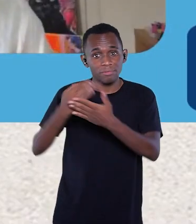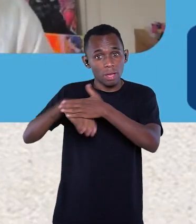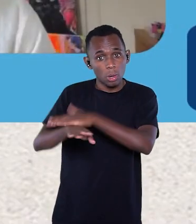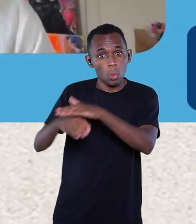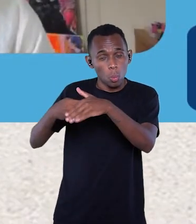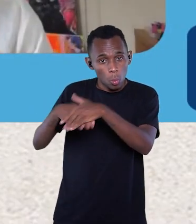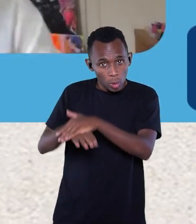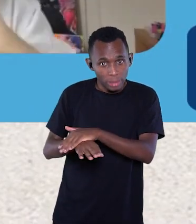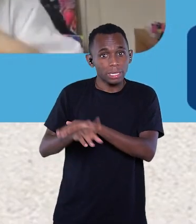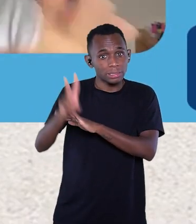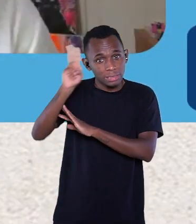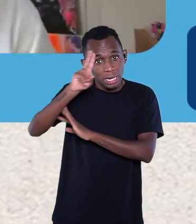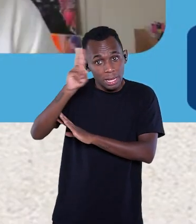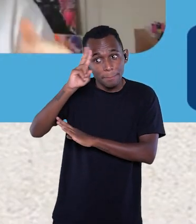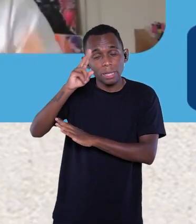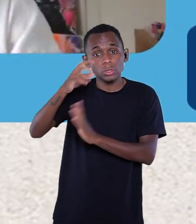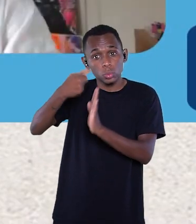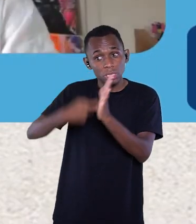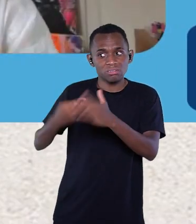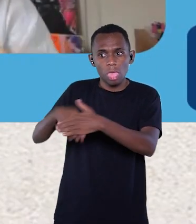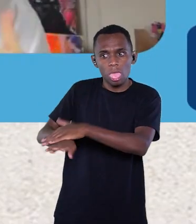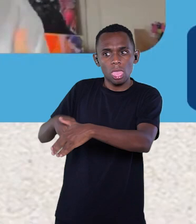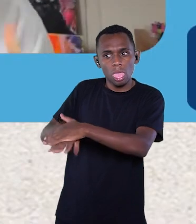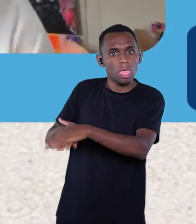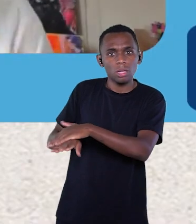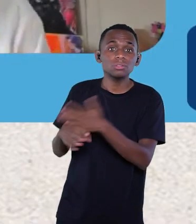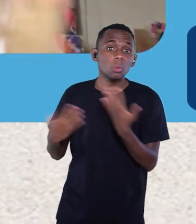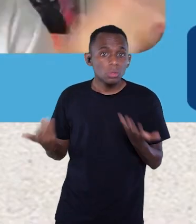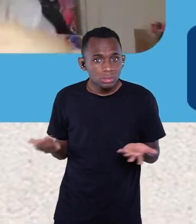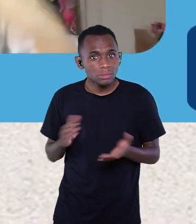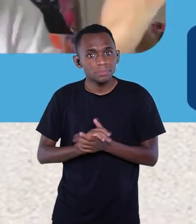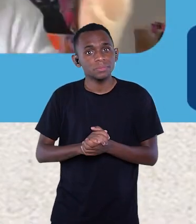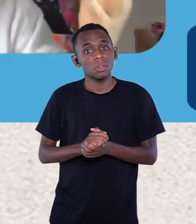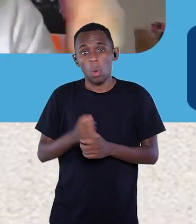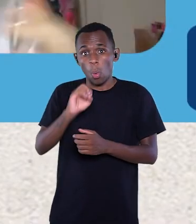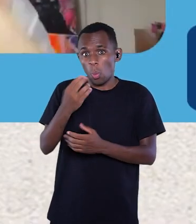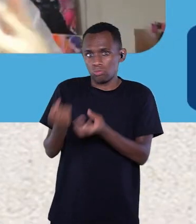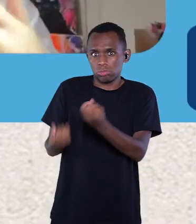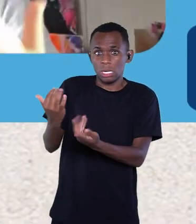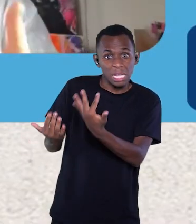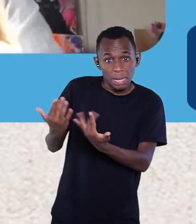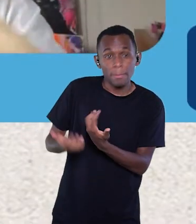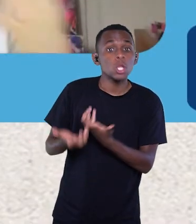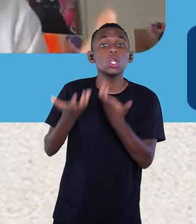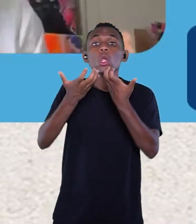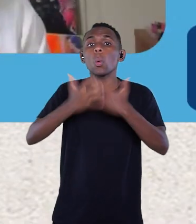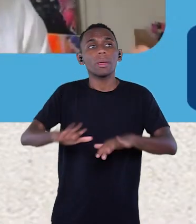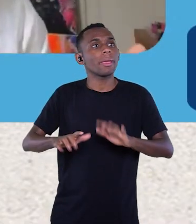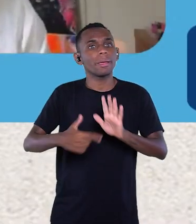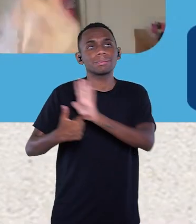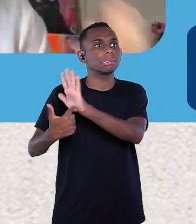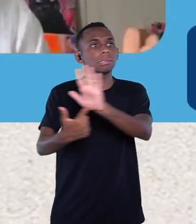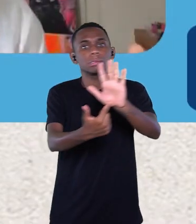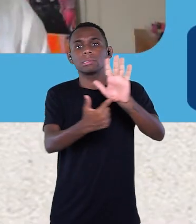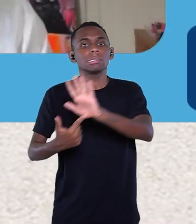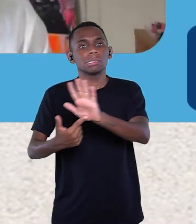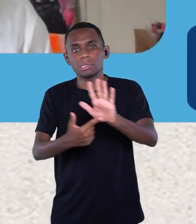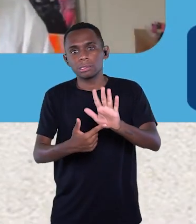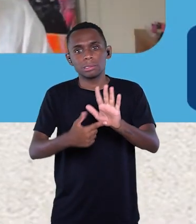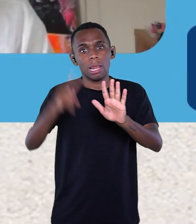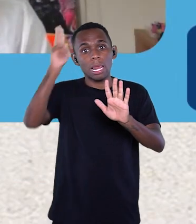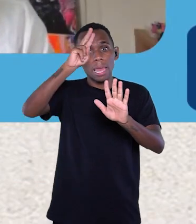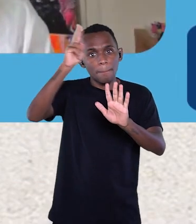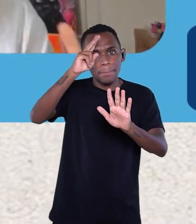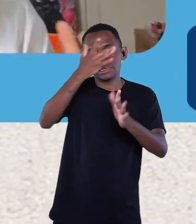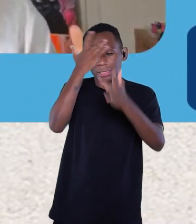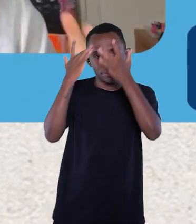guardar essas memórias esconde, ou de fato queima, enfim, não quer que isso esteja dentro das